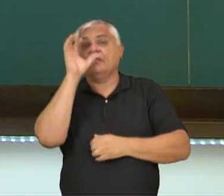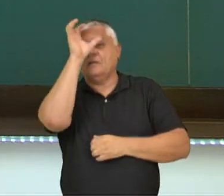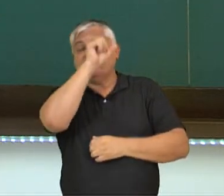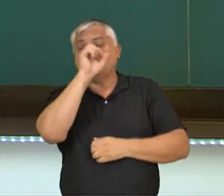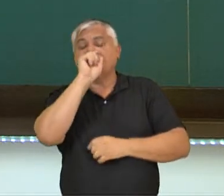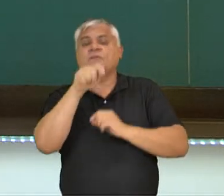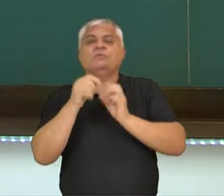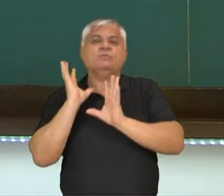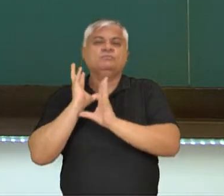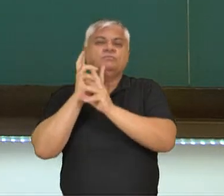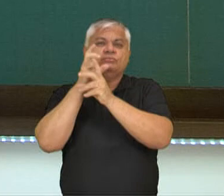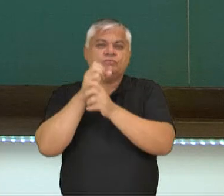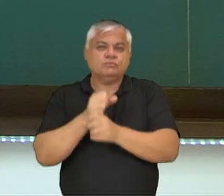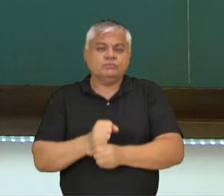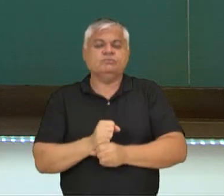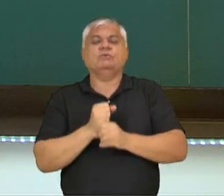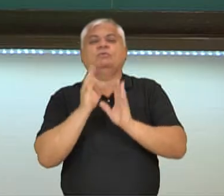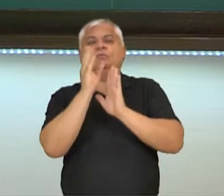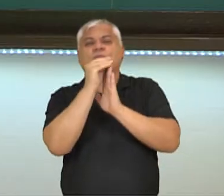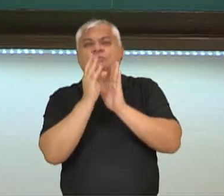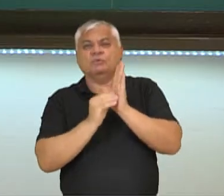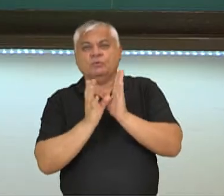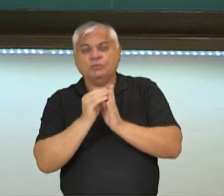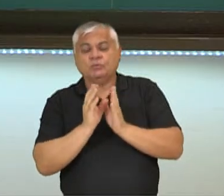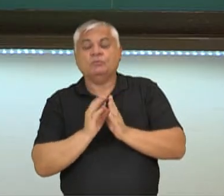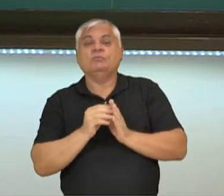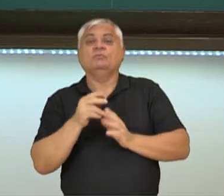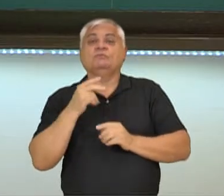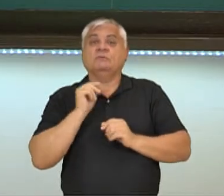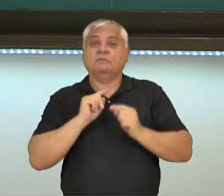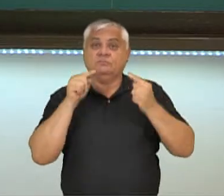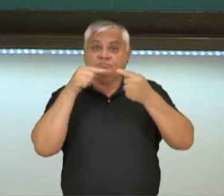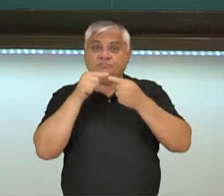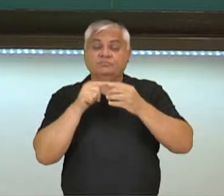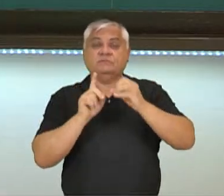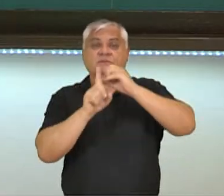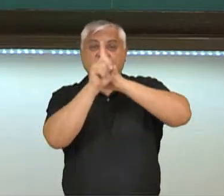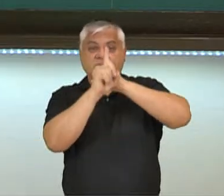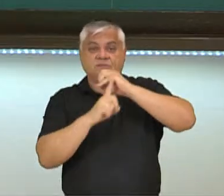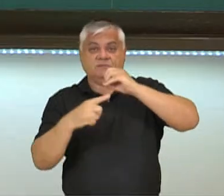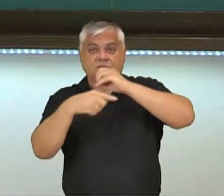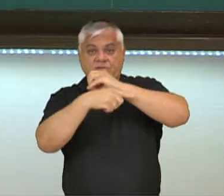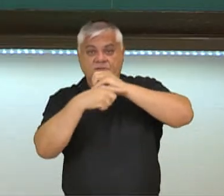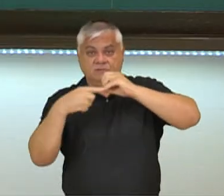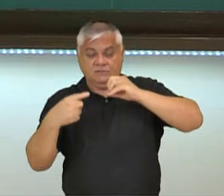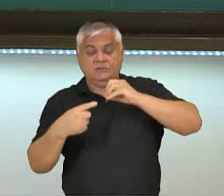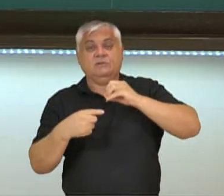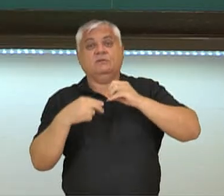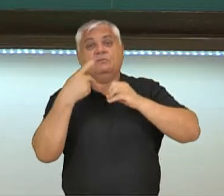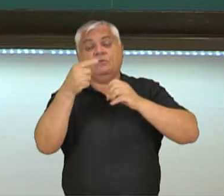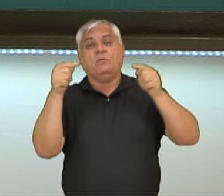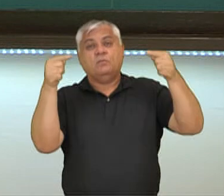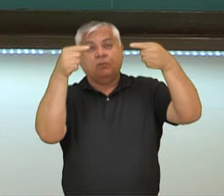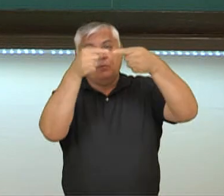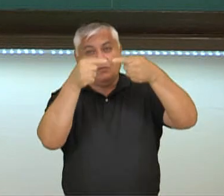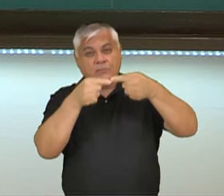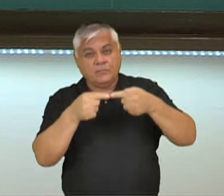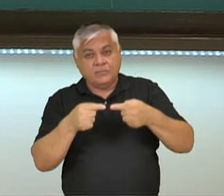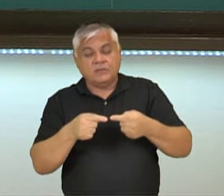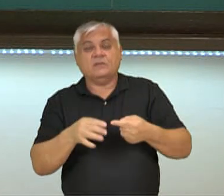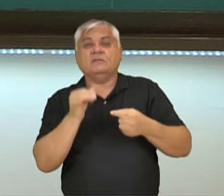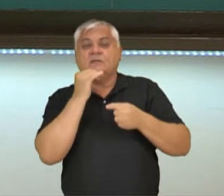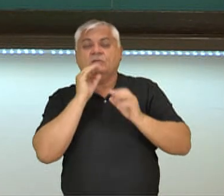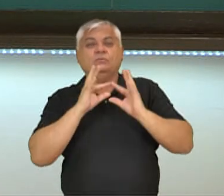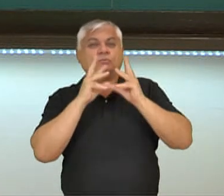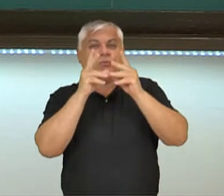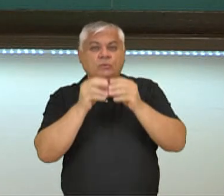fizemos uma retomada de conteúdos, que são conteúdos referentes à circunferência trigonométrica, com as suas relações trigonométricas